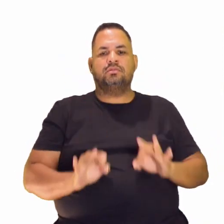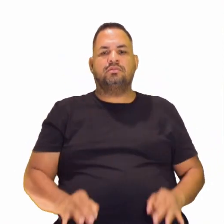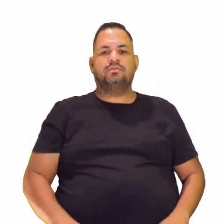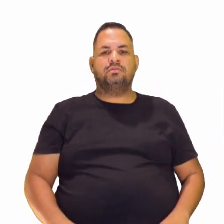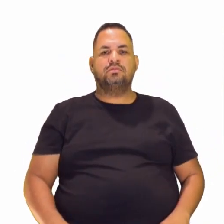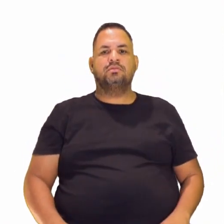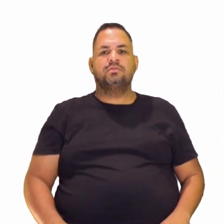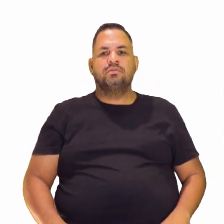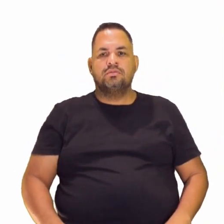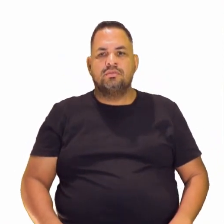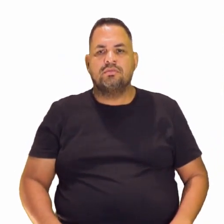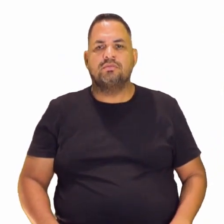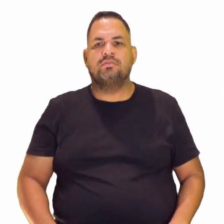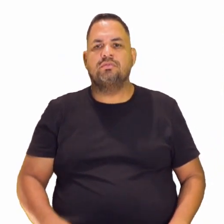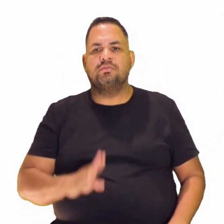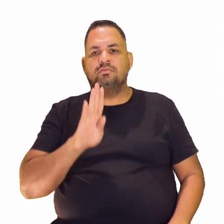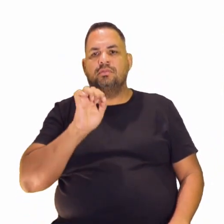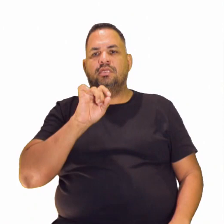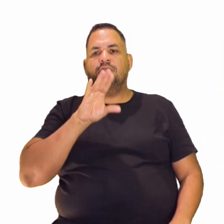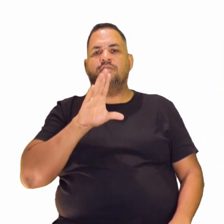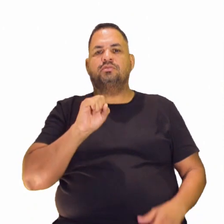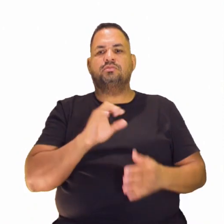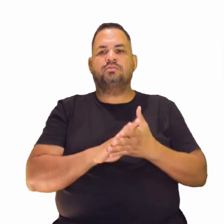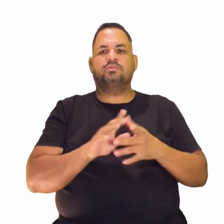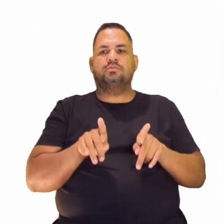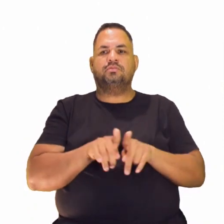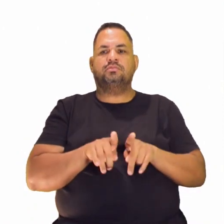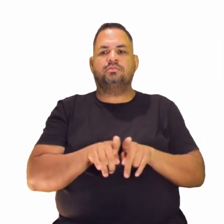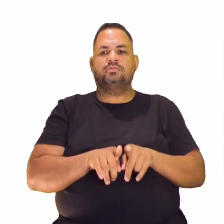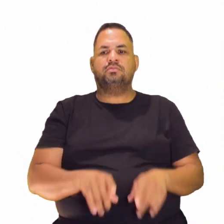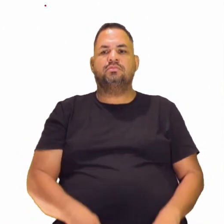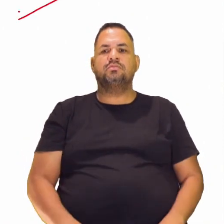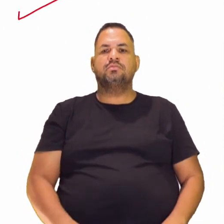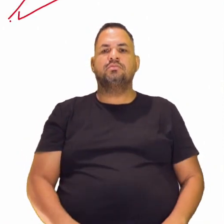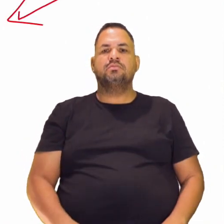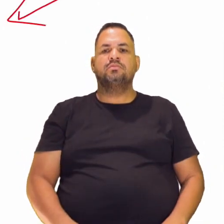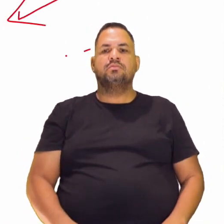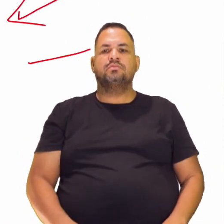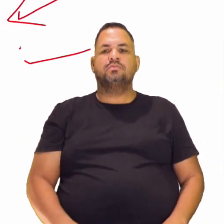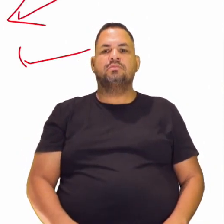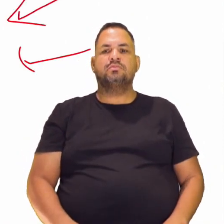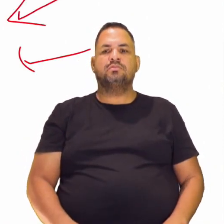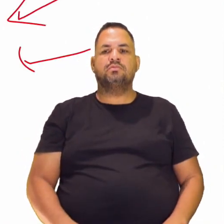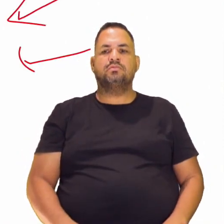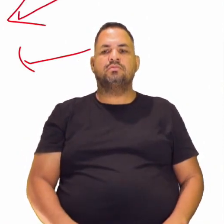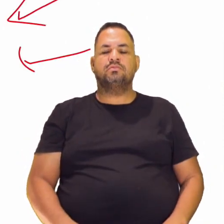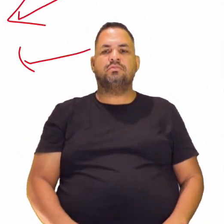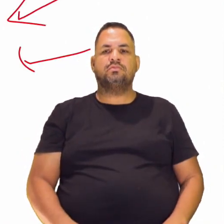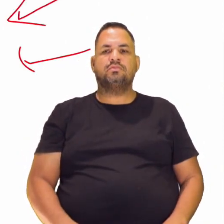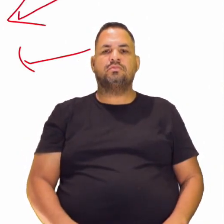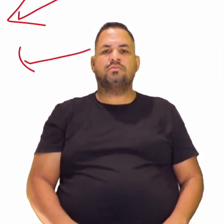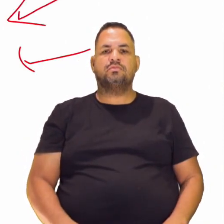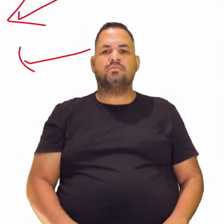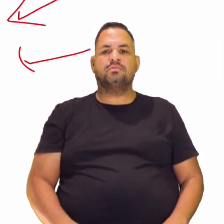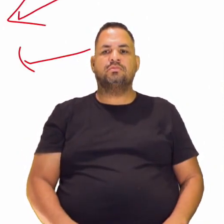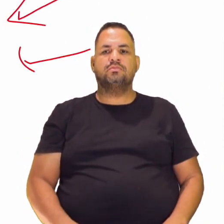as formas de barro aqui, olha, outra demonstração, né?